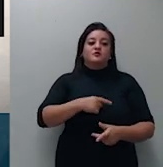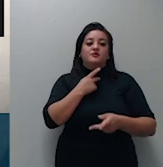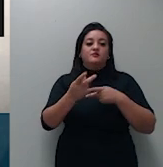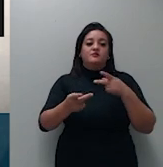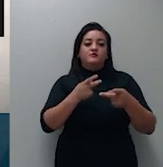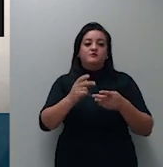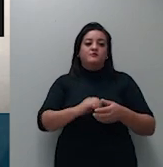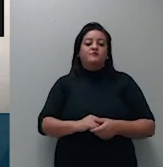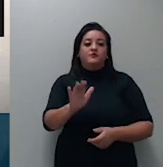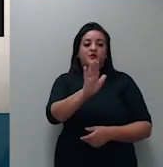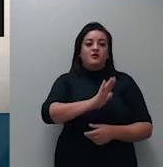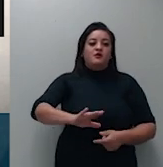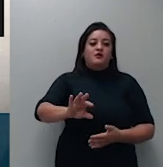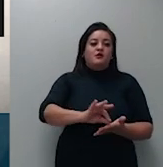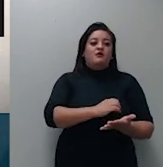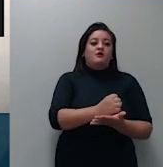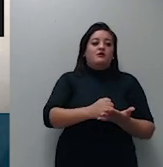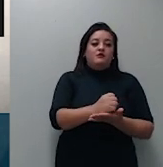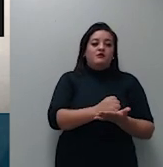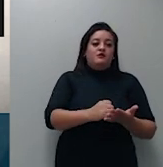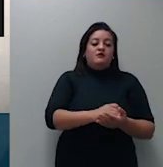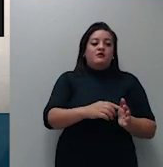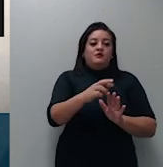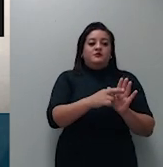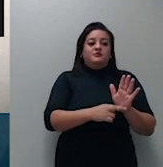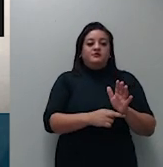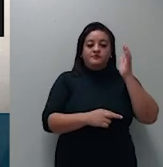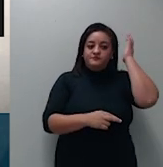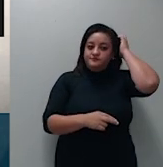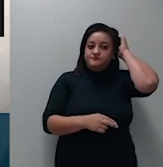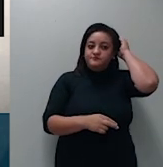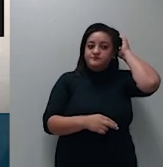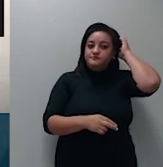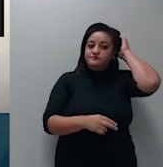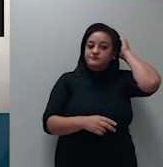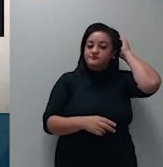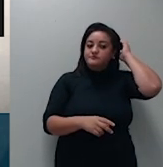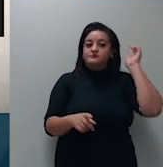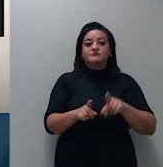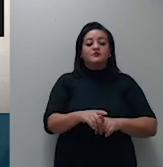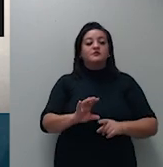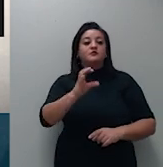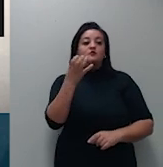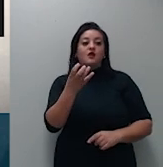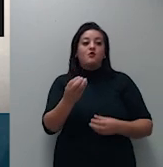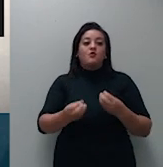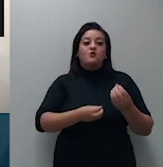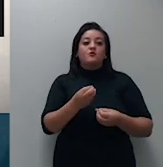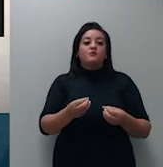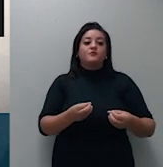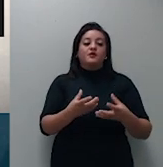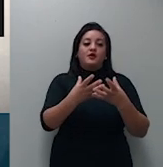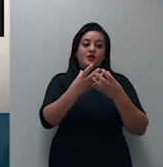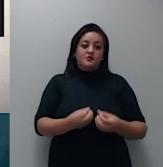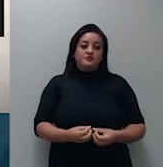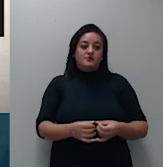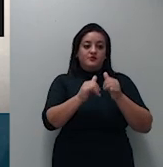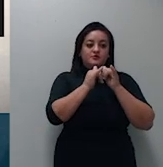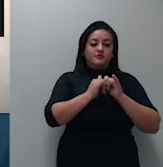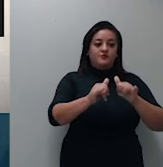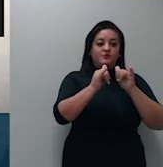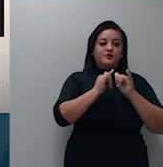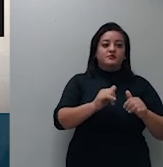houve manifestação de ficção dos critérios da decisão da decisão que